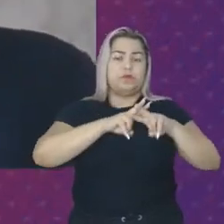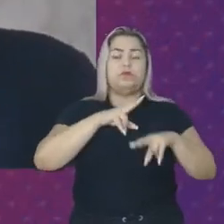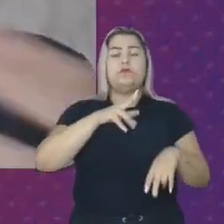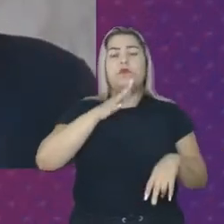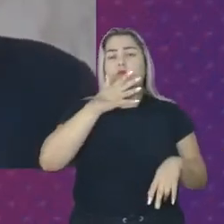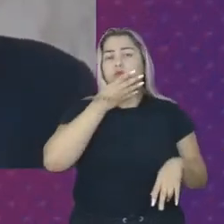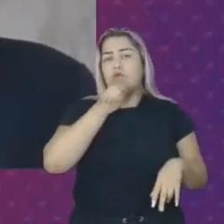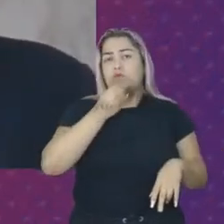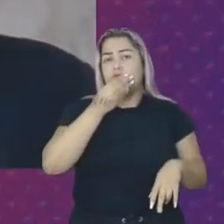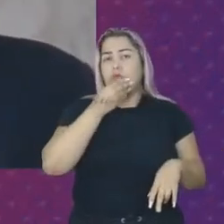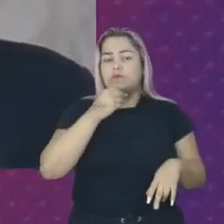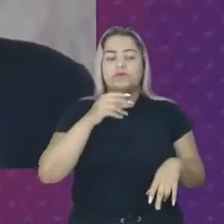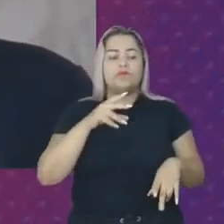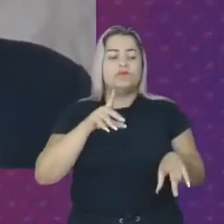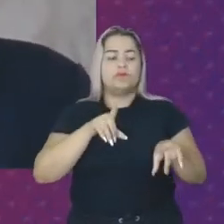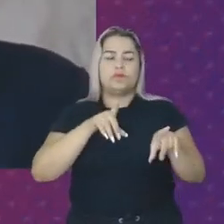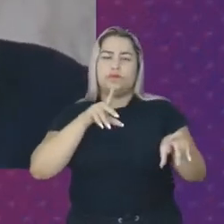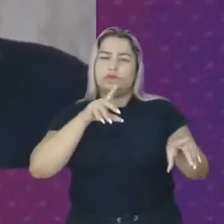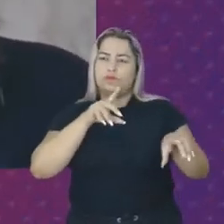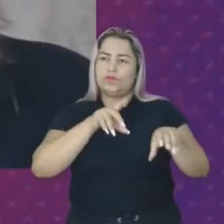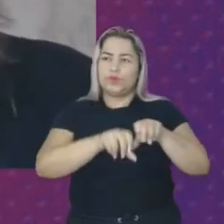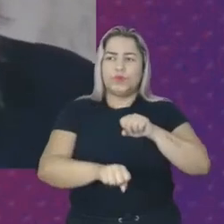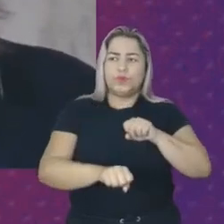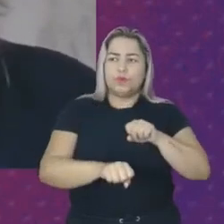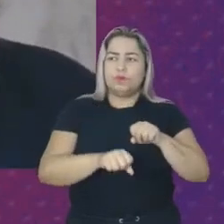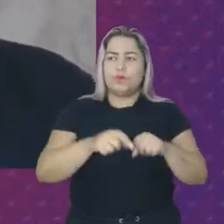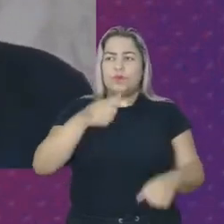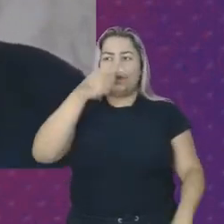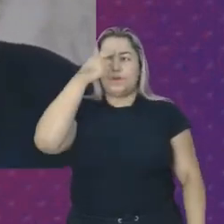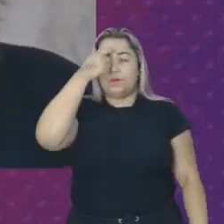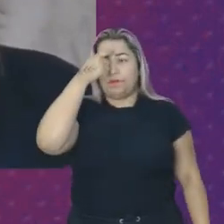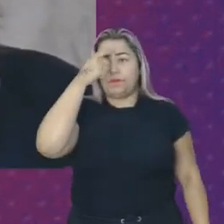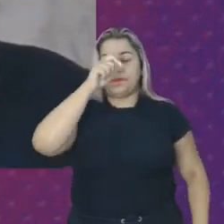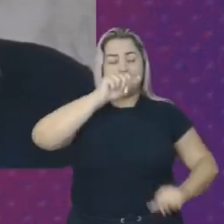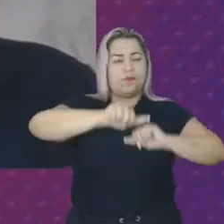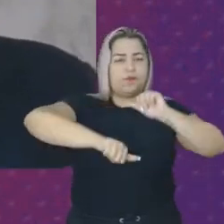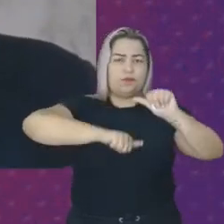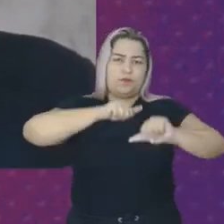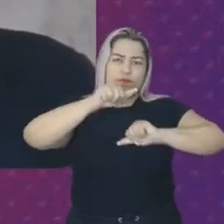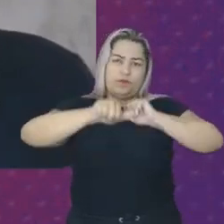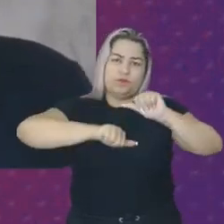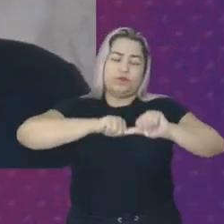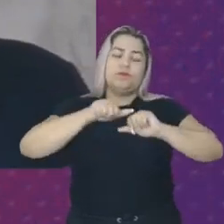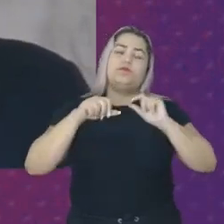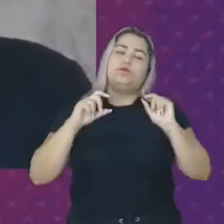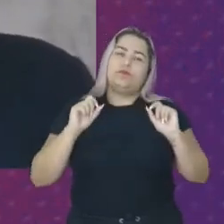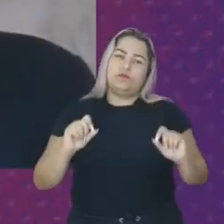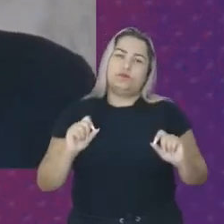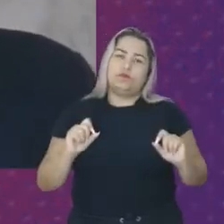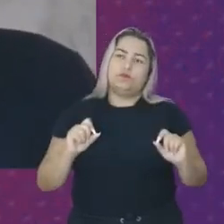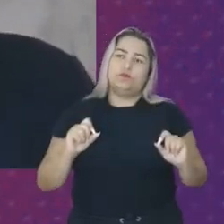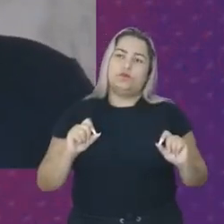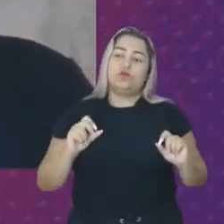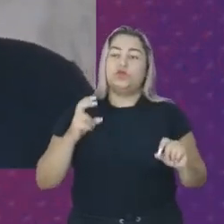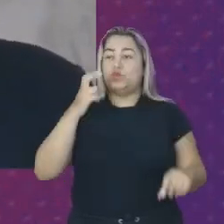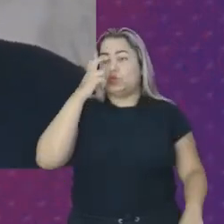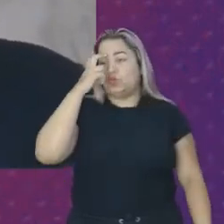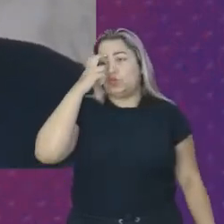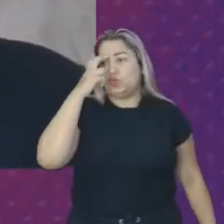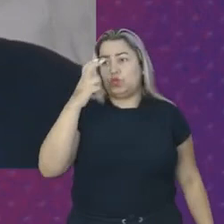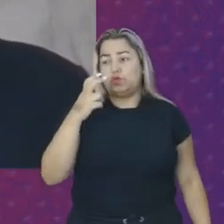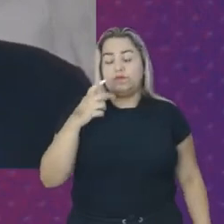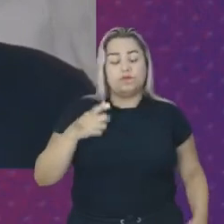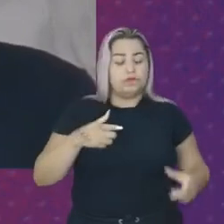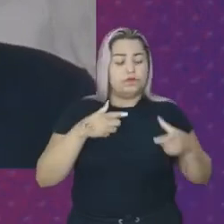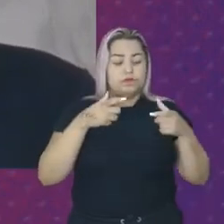agressores, se nós não mudarmos a mentalidade. Então, essa mudança de cultura, onde